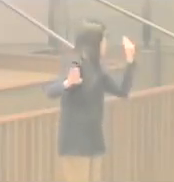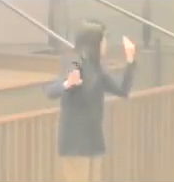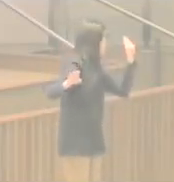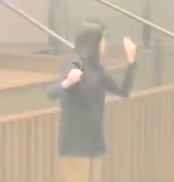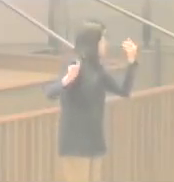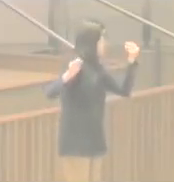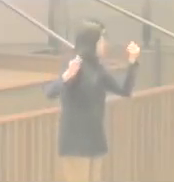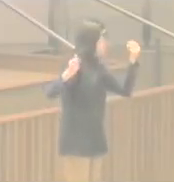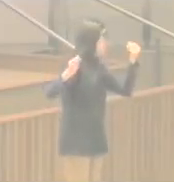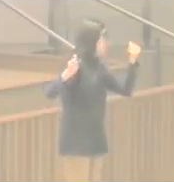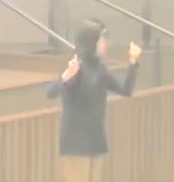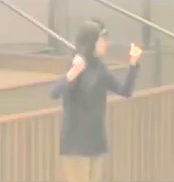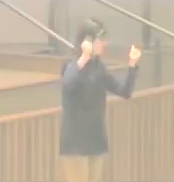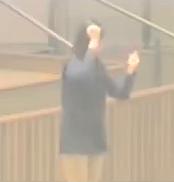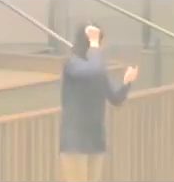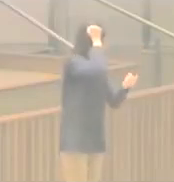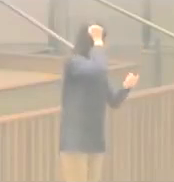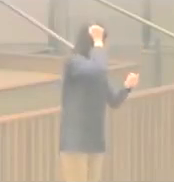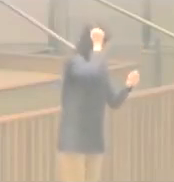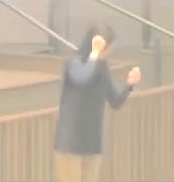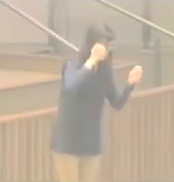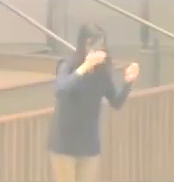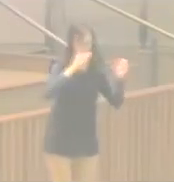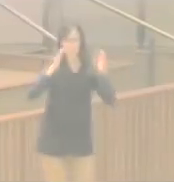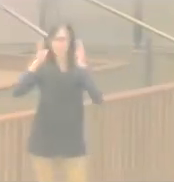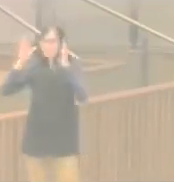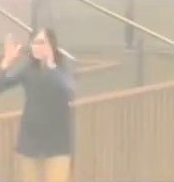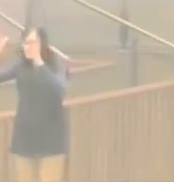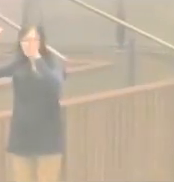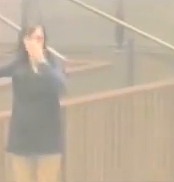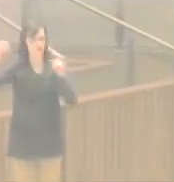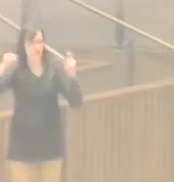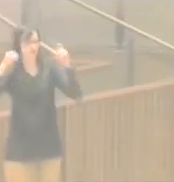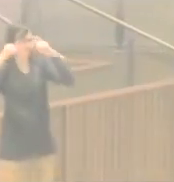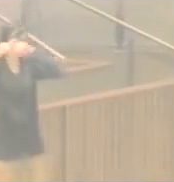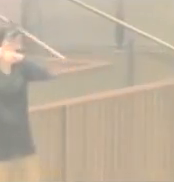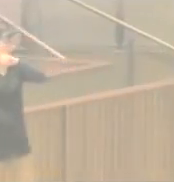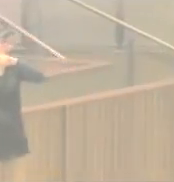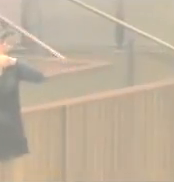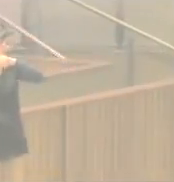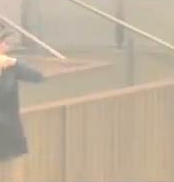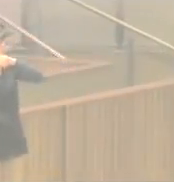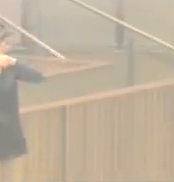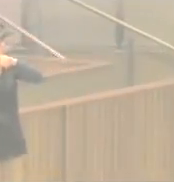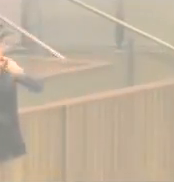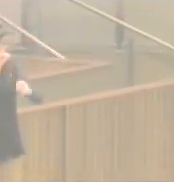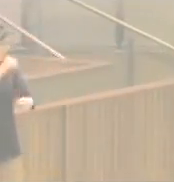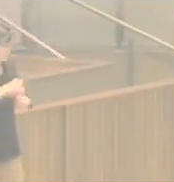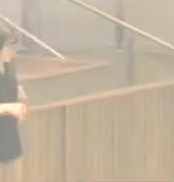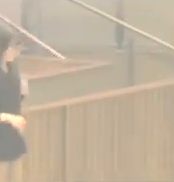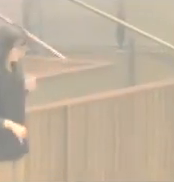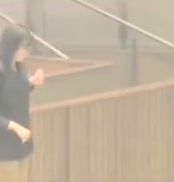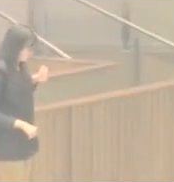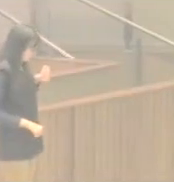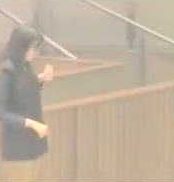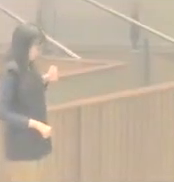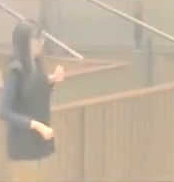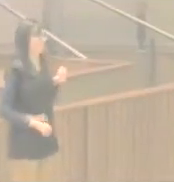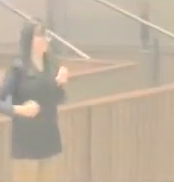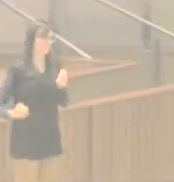volta chama-se arrependimento. É quando a gente olha para a vida da gente e concorda com